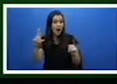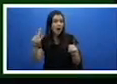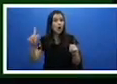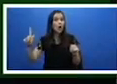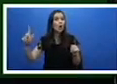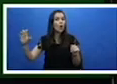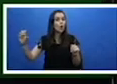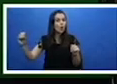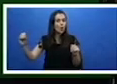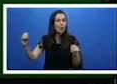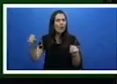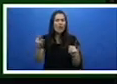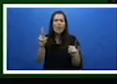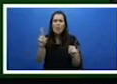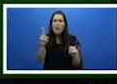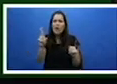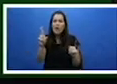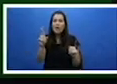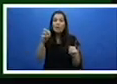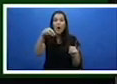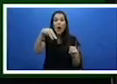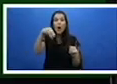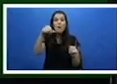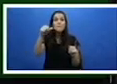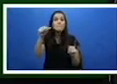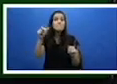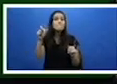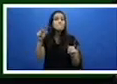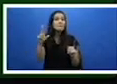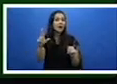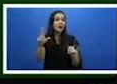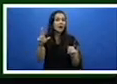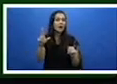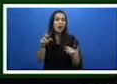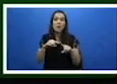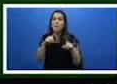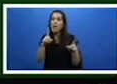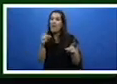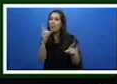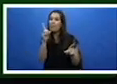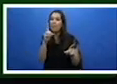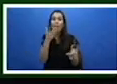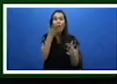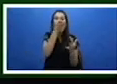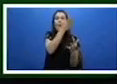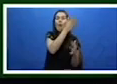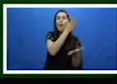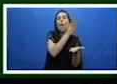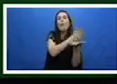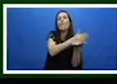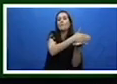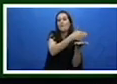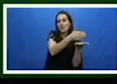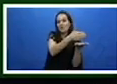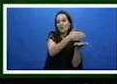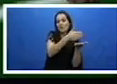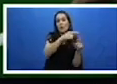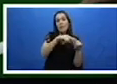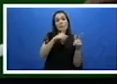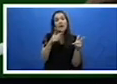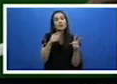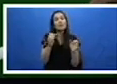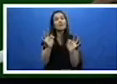o R está na sílaba do mar, mas não está no comecinho da sílaba, ele está no finalzinho